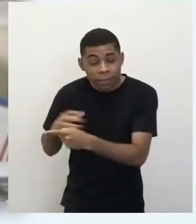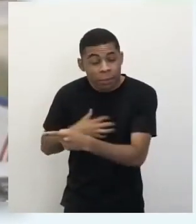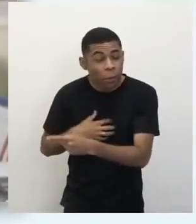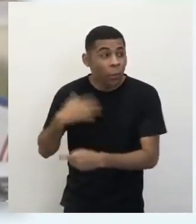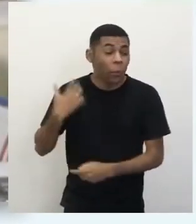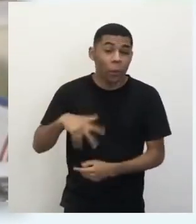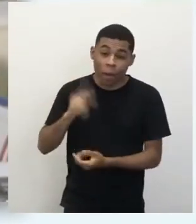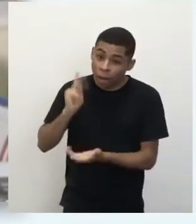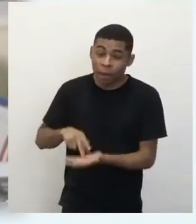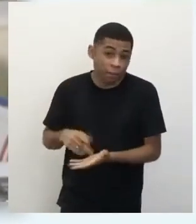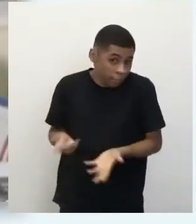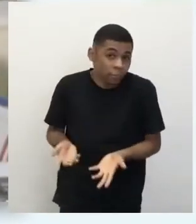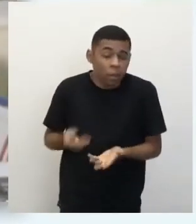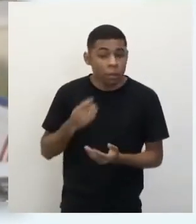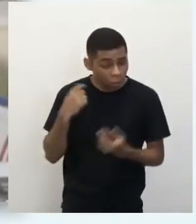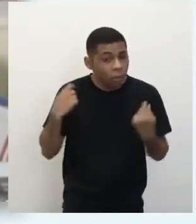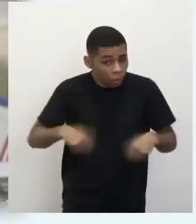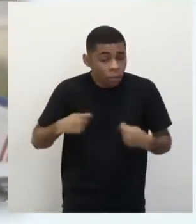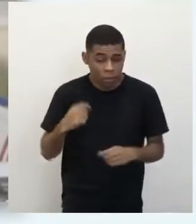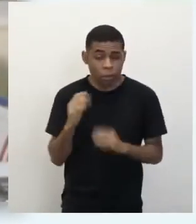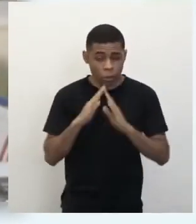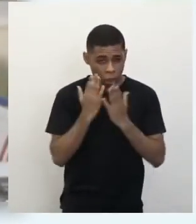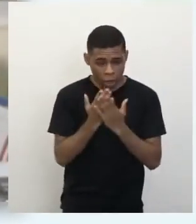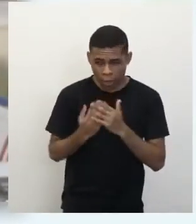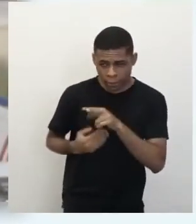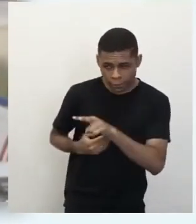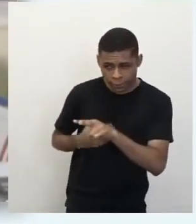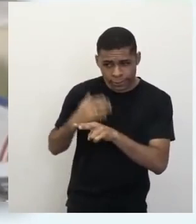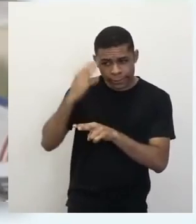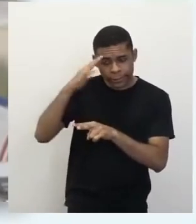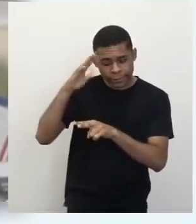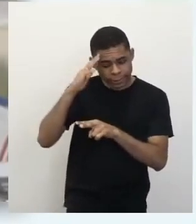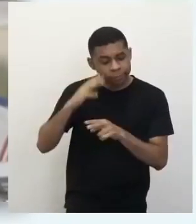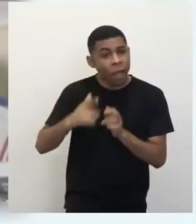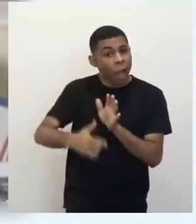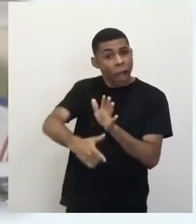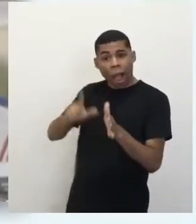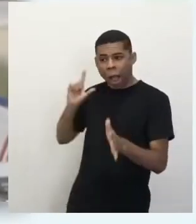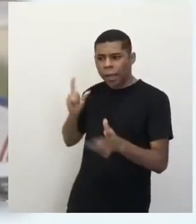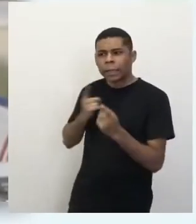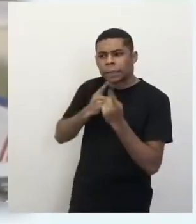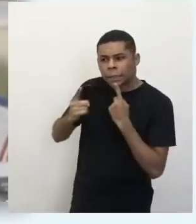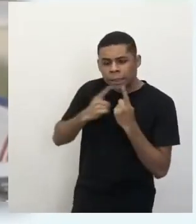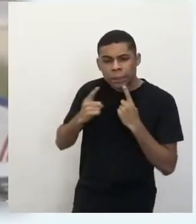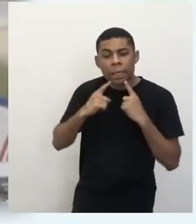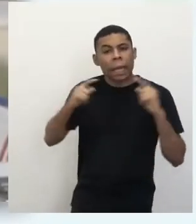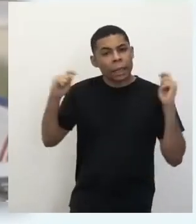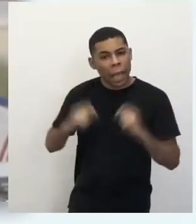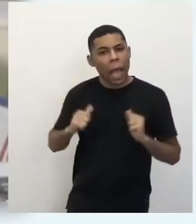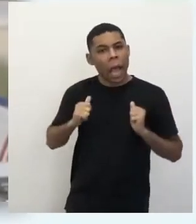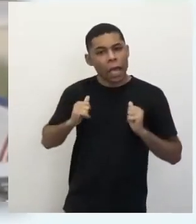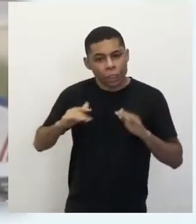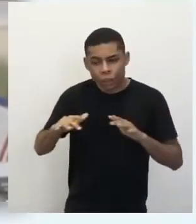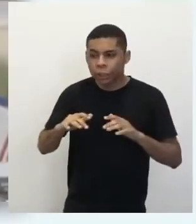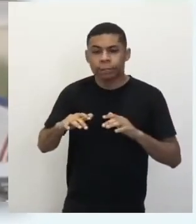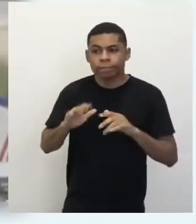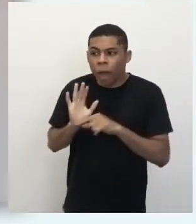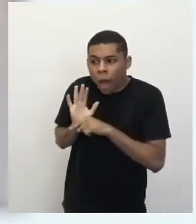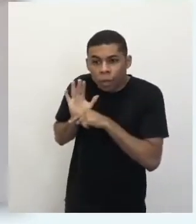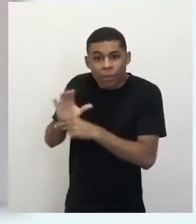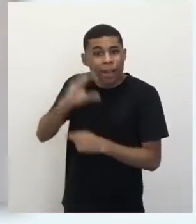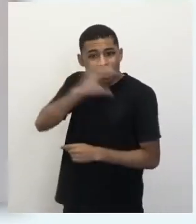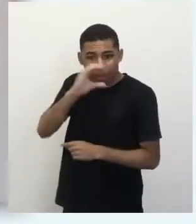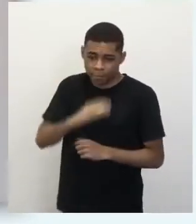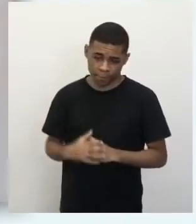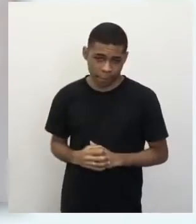é real. Então é preciso que a escola faça a intercedência, que a escola consiga agir de forma rápida, né?